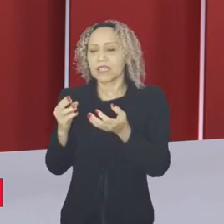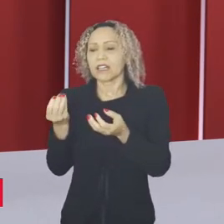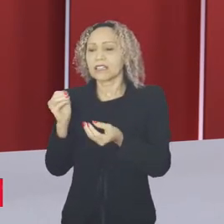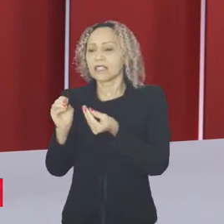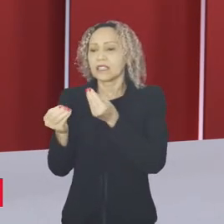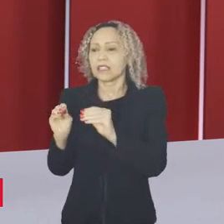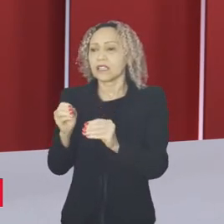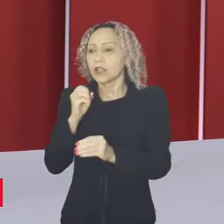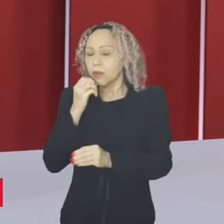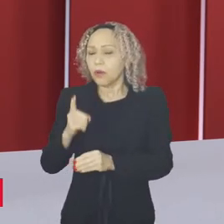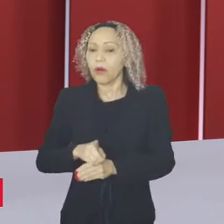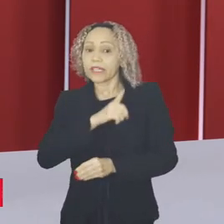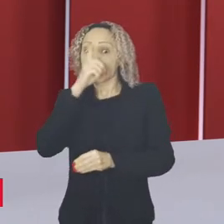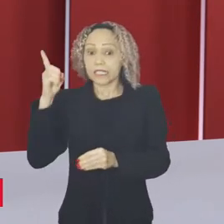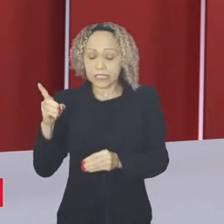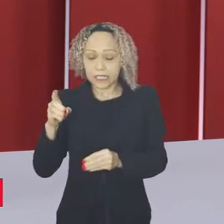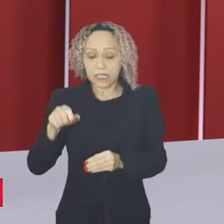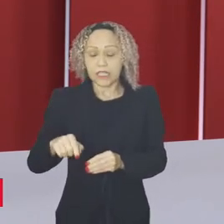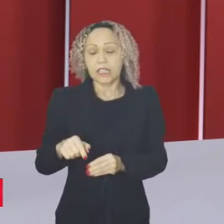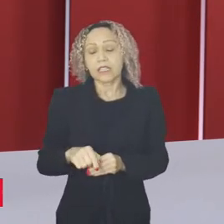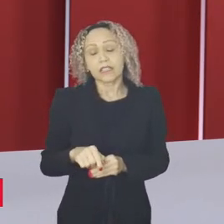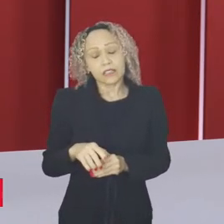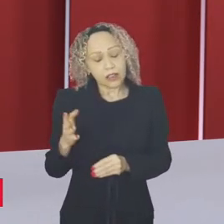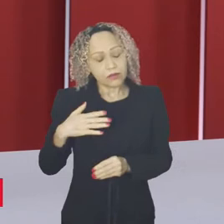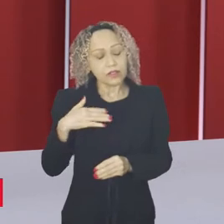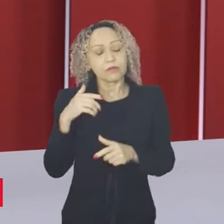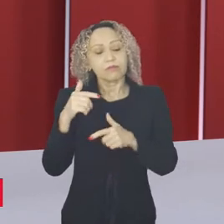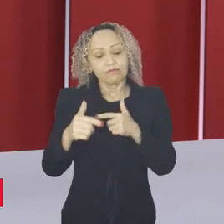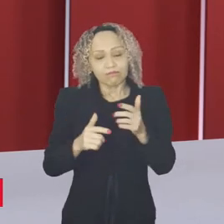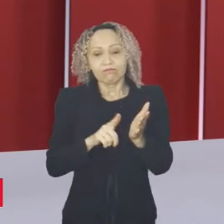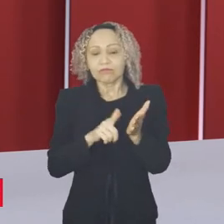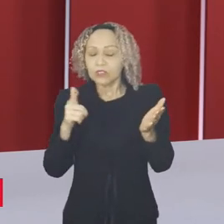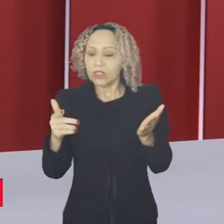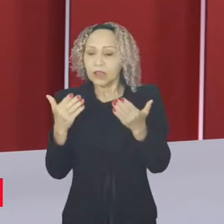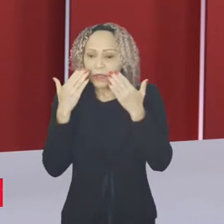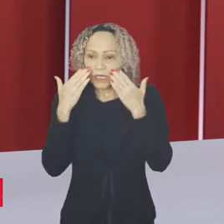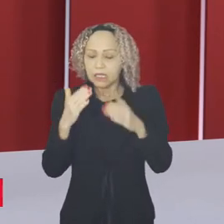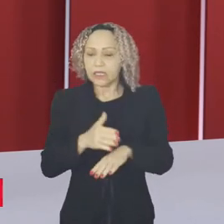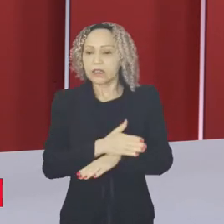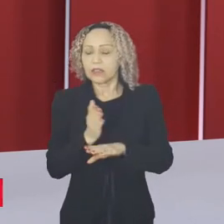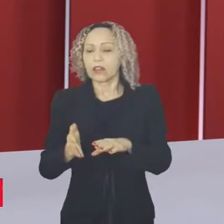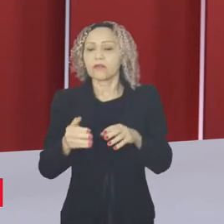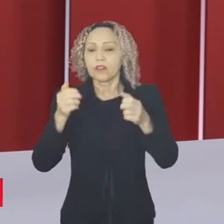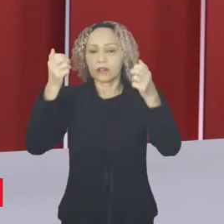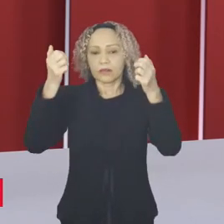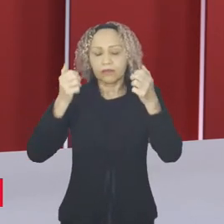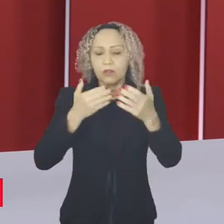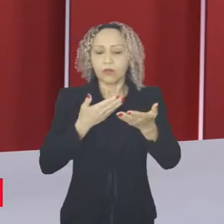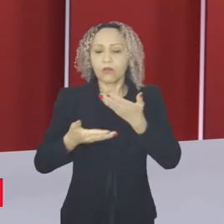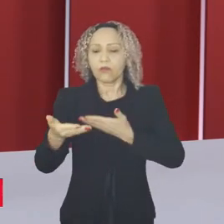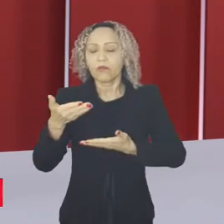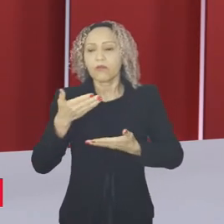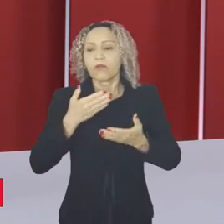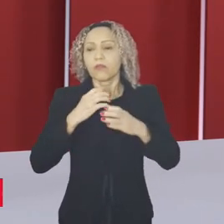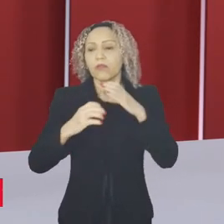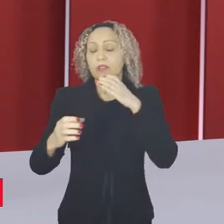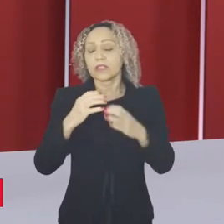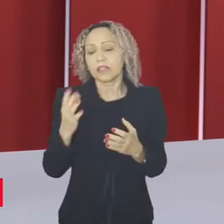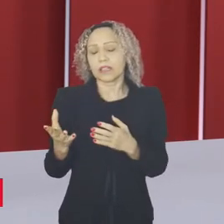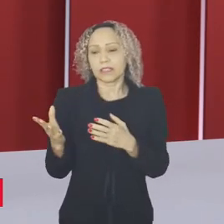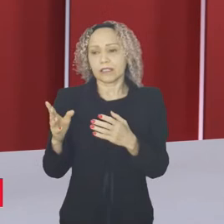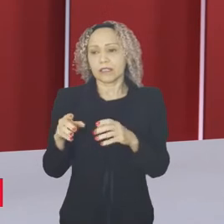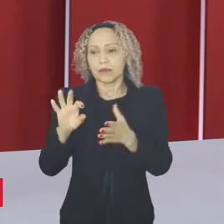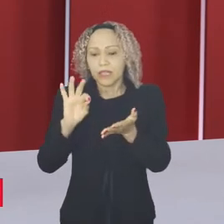vai conversando ao longo do nosso jornal. Se inscreva no nosso canal aqui no YouTube, se inscreva na TV PT, ative o sininho de